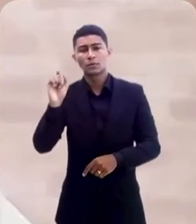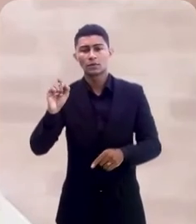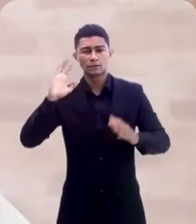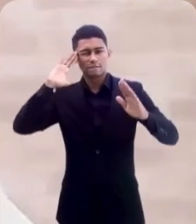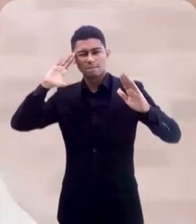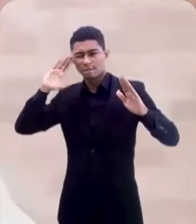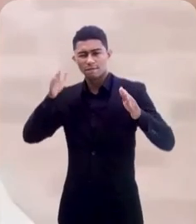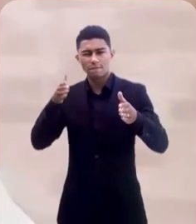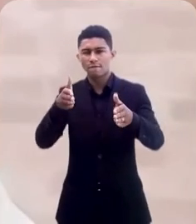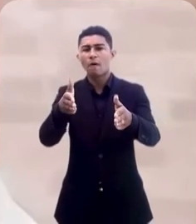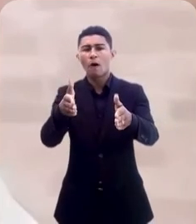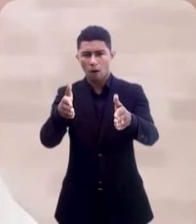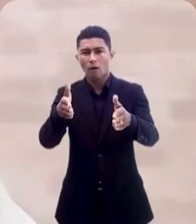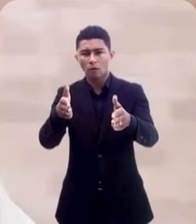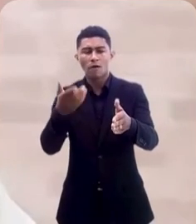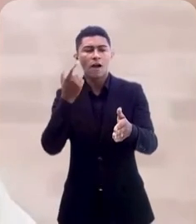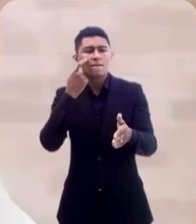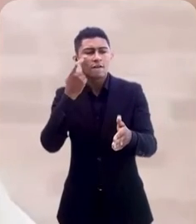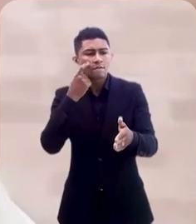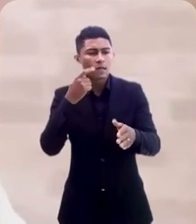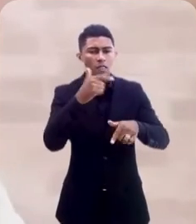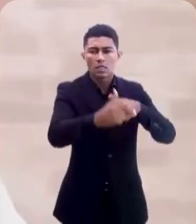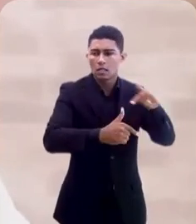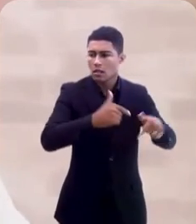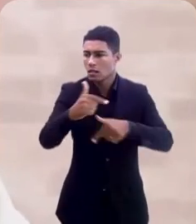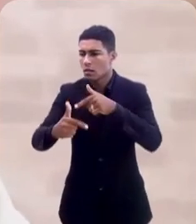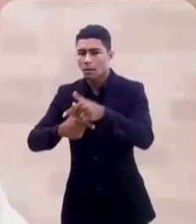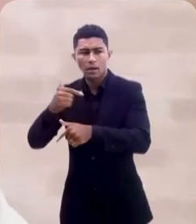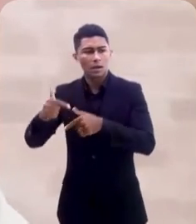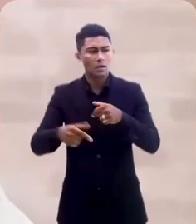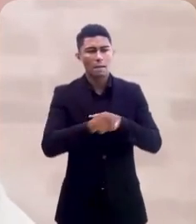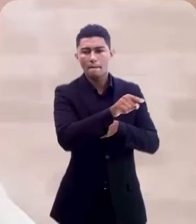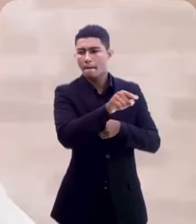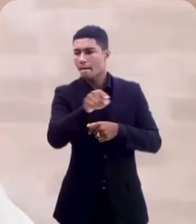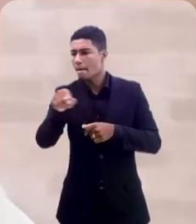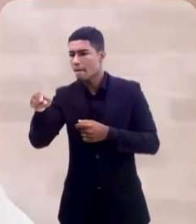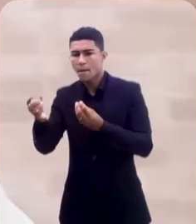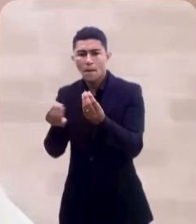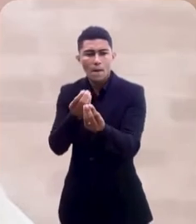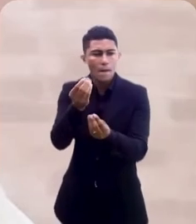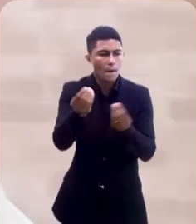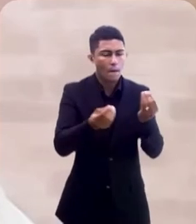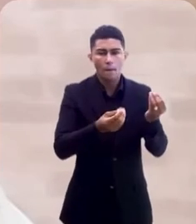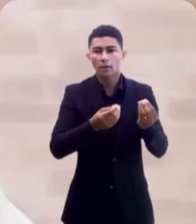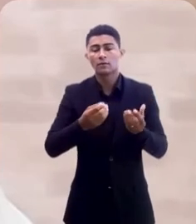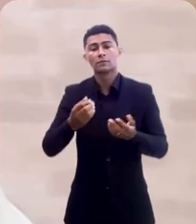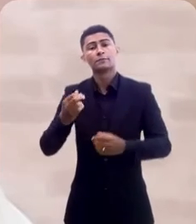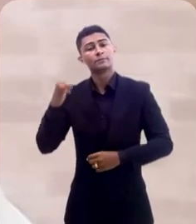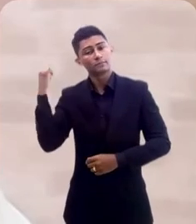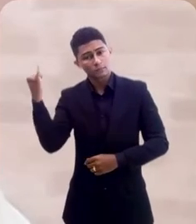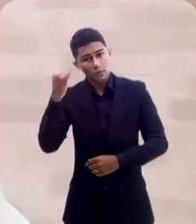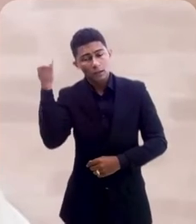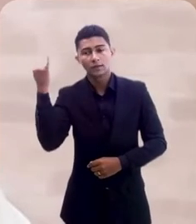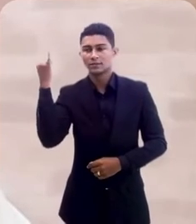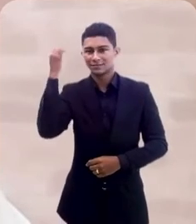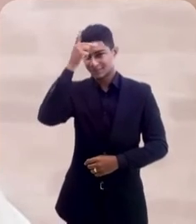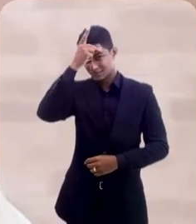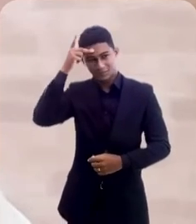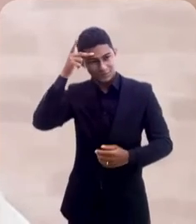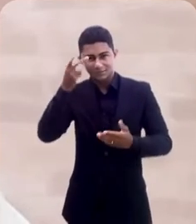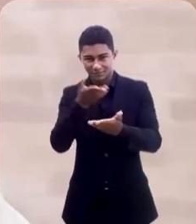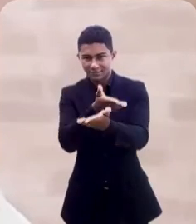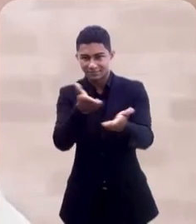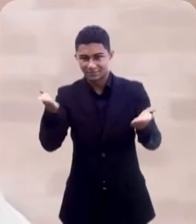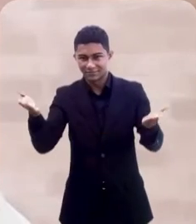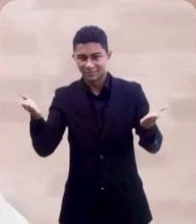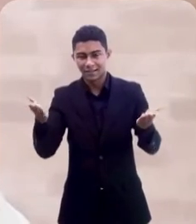toda a cadeia produtiva. É bom que que as pessoas que nos